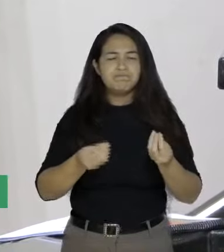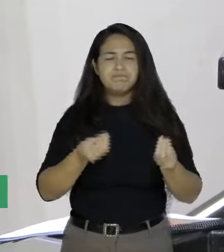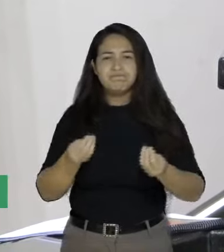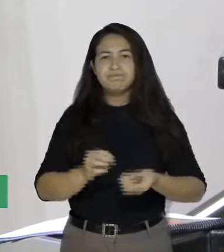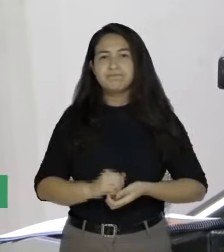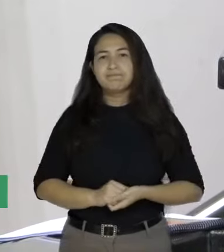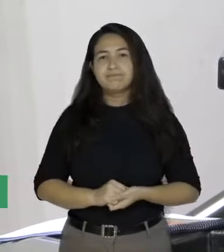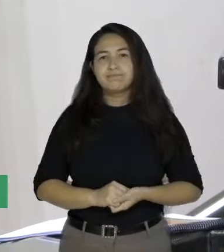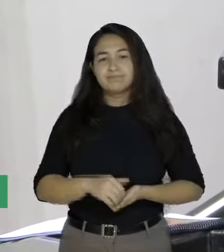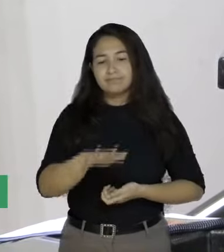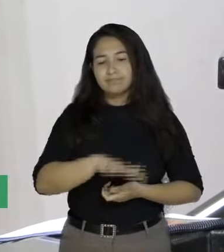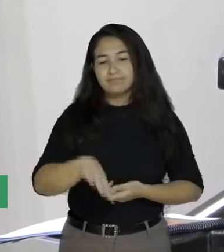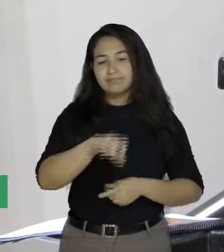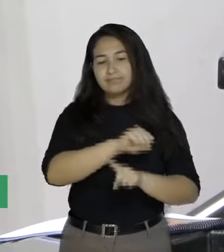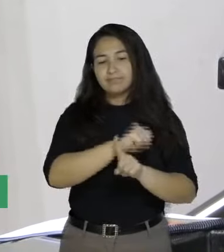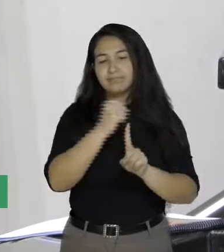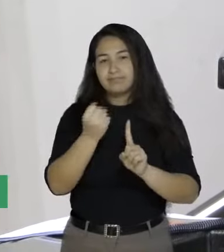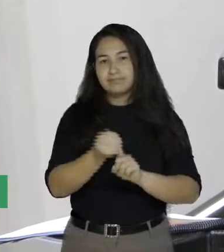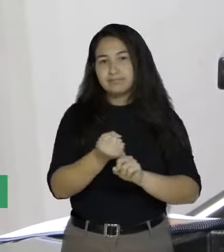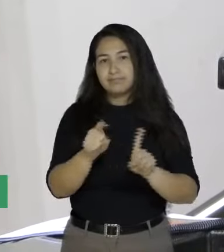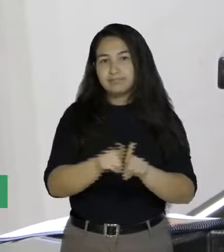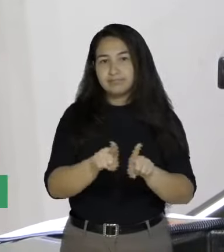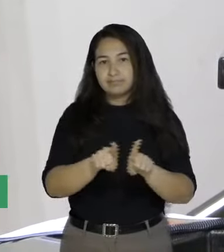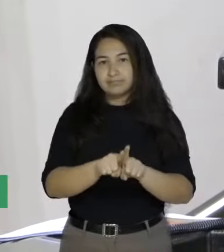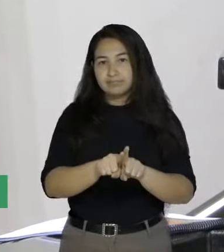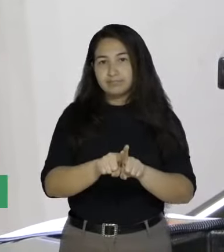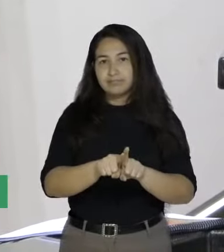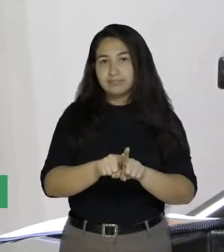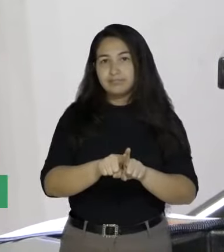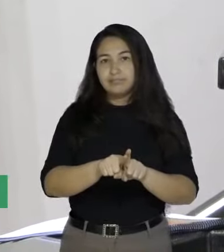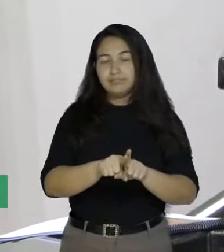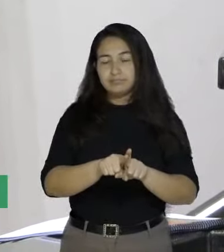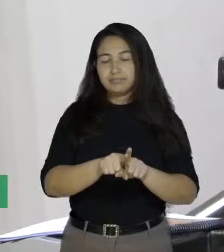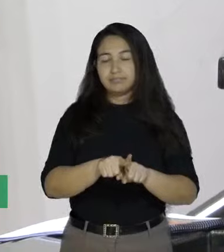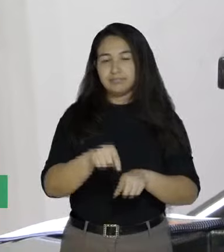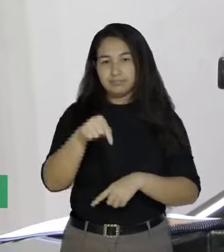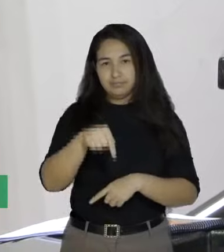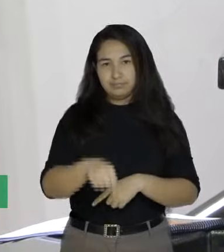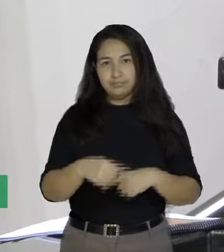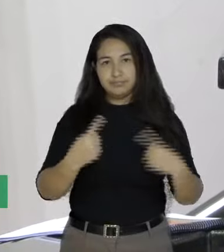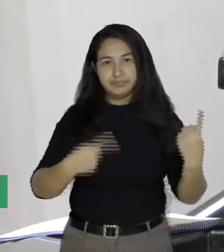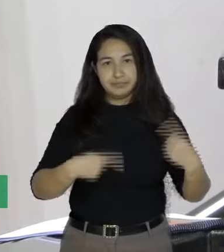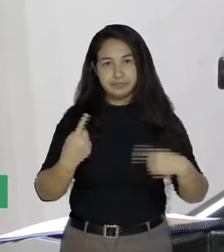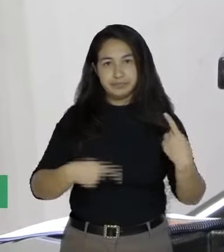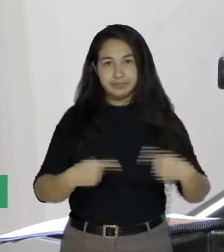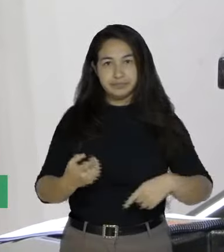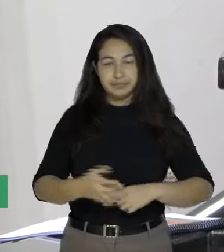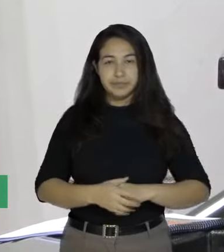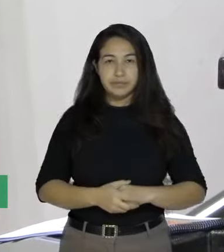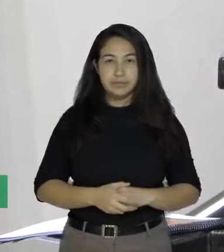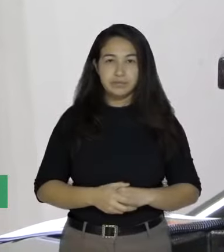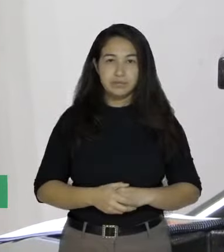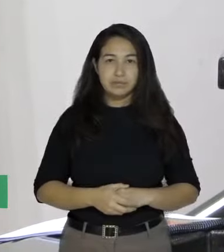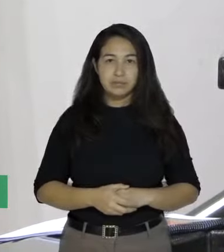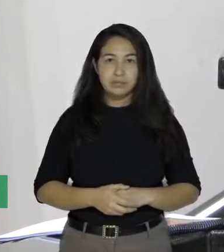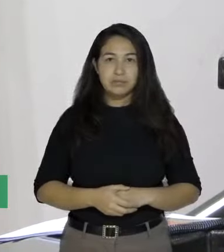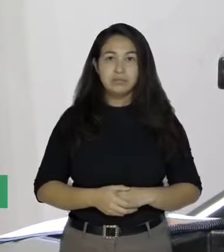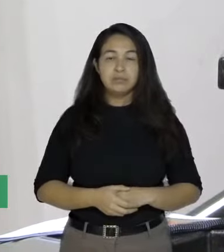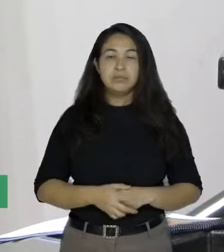para nossa sociedade e para o Parlamento Catarinense nós encerramos